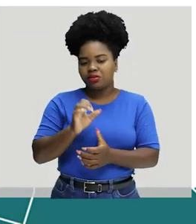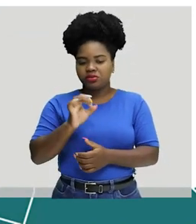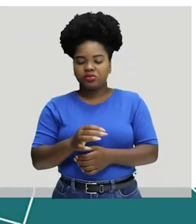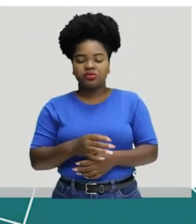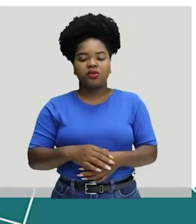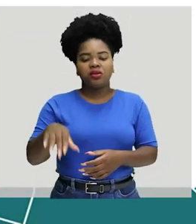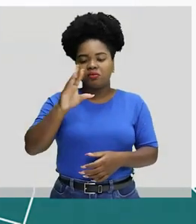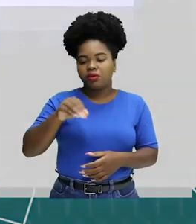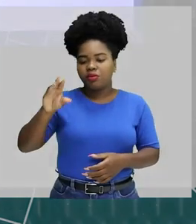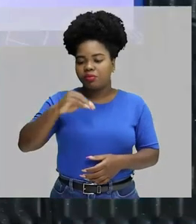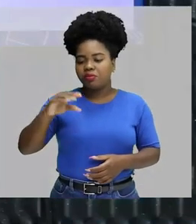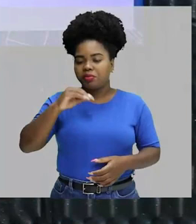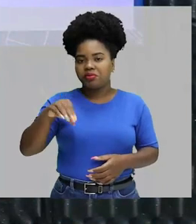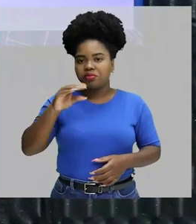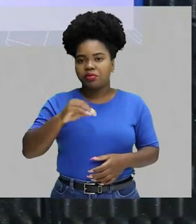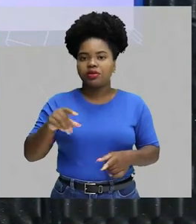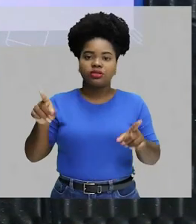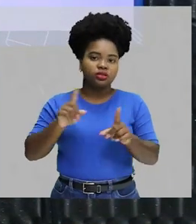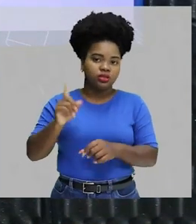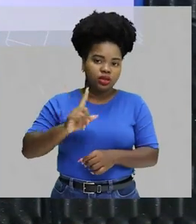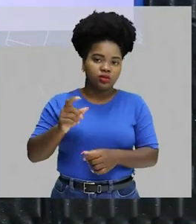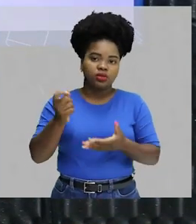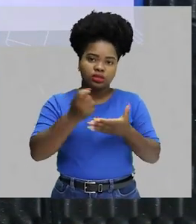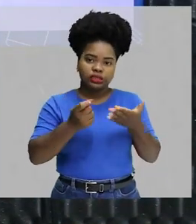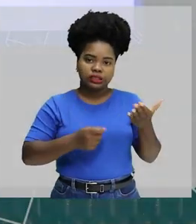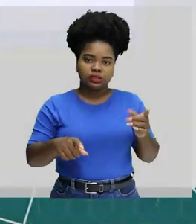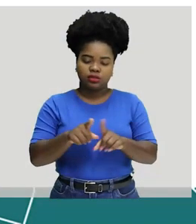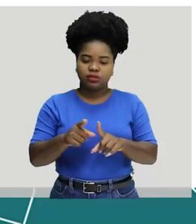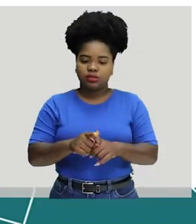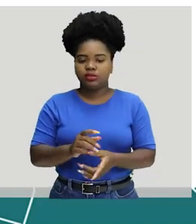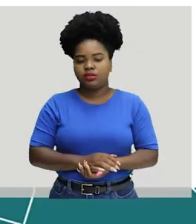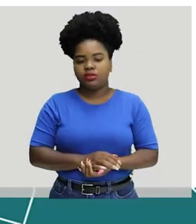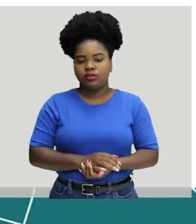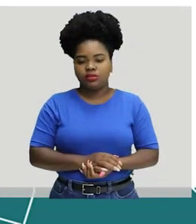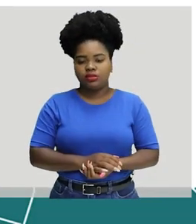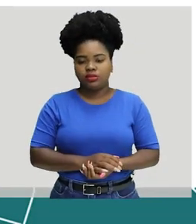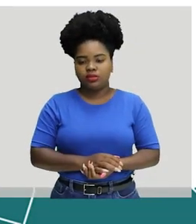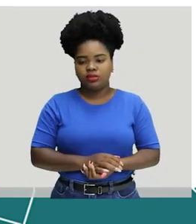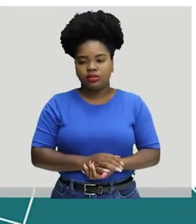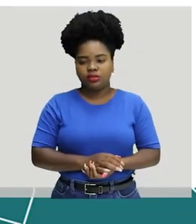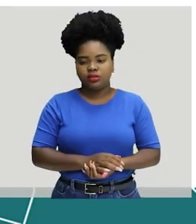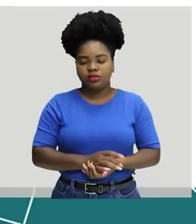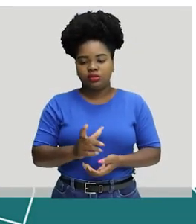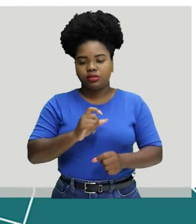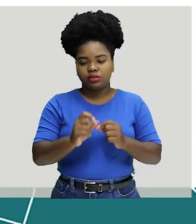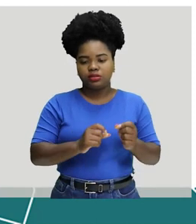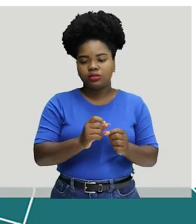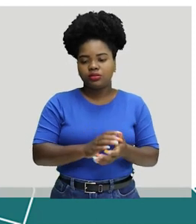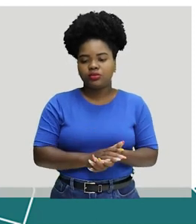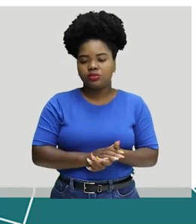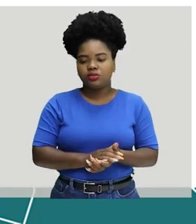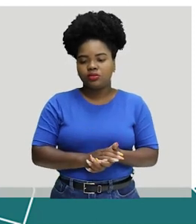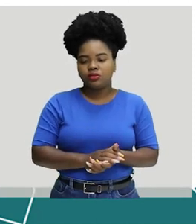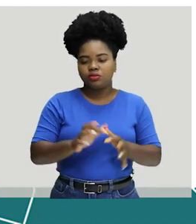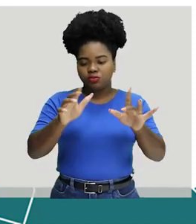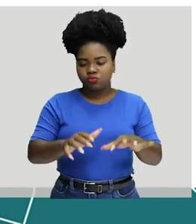fala elas também estão na escrita certo elas circulam a partir das publicações que você escreve aí